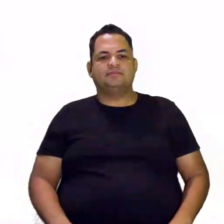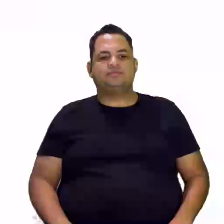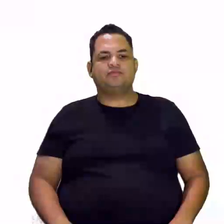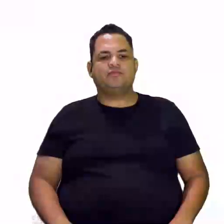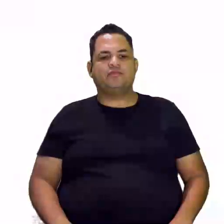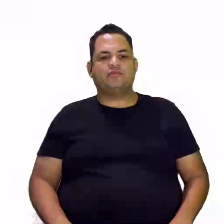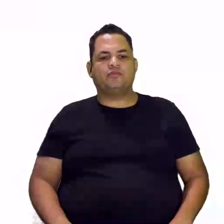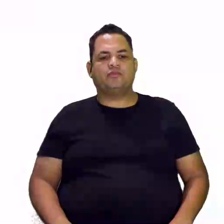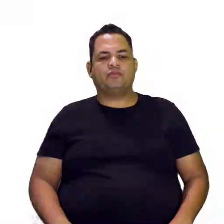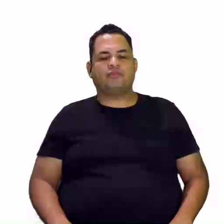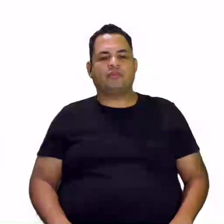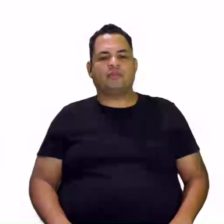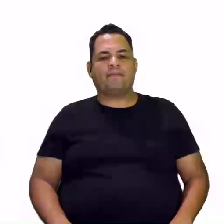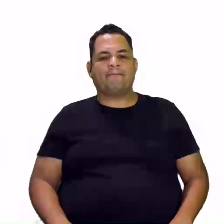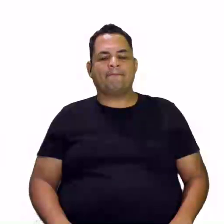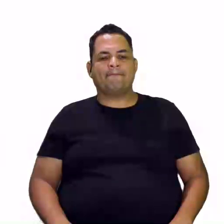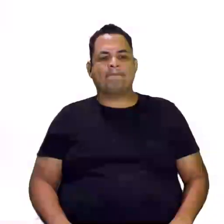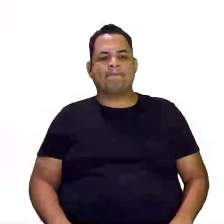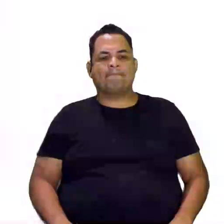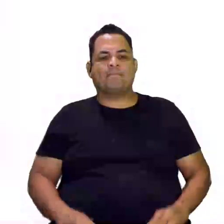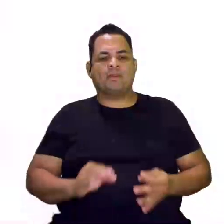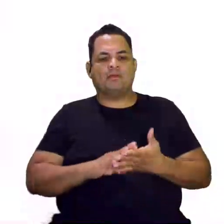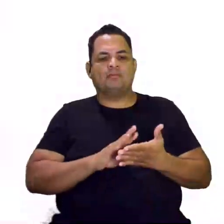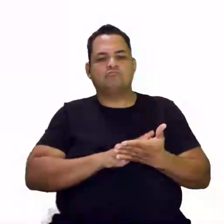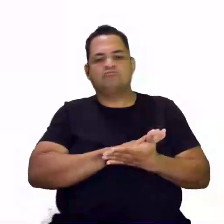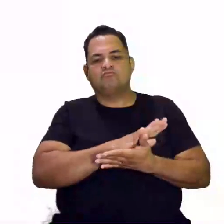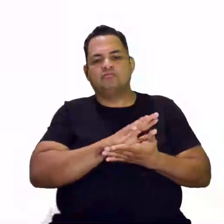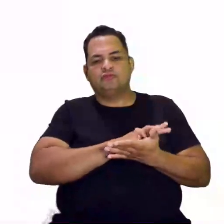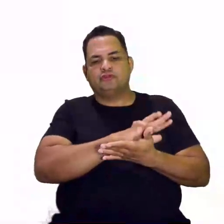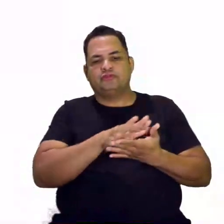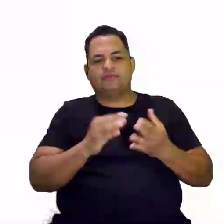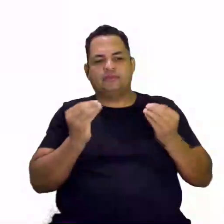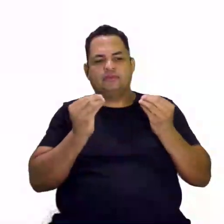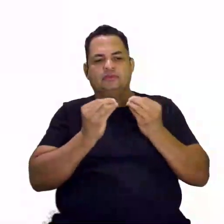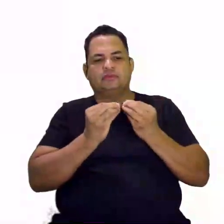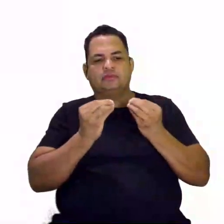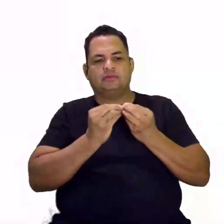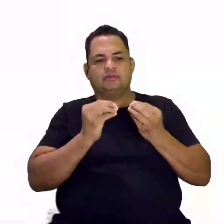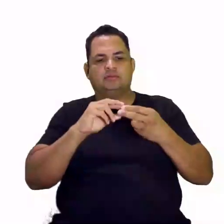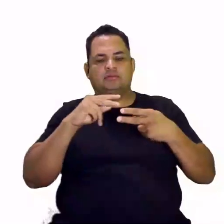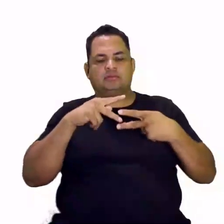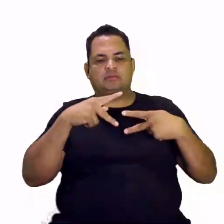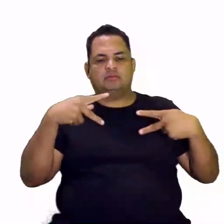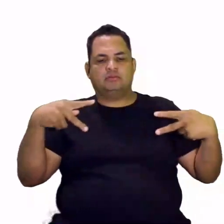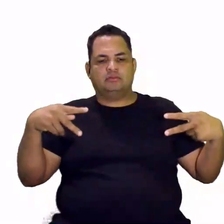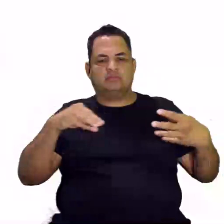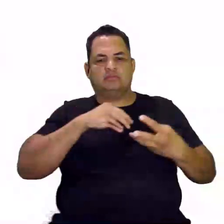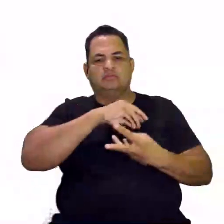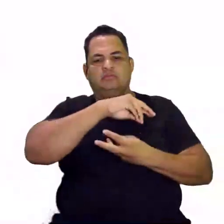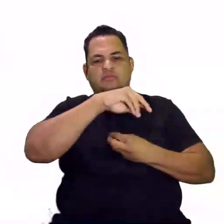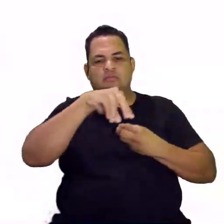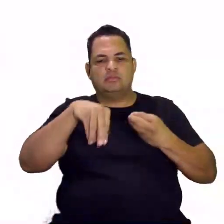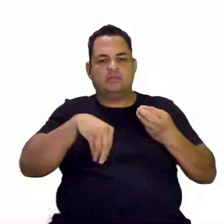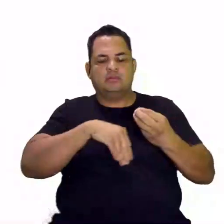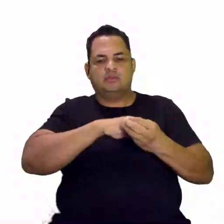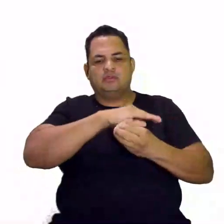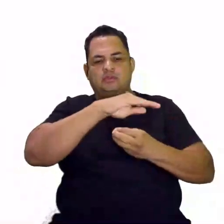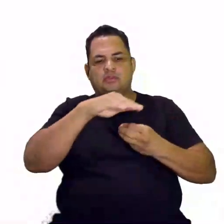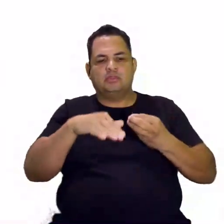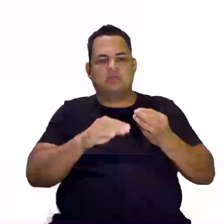o terceiro e último conceito. É o aglomerado de moléculas proteicas envolvidas por